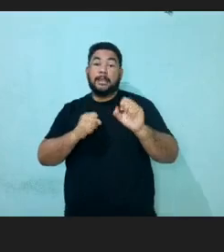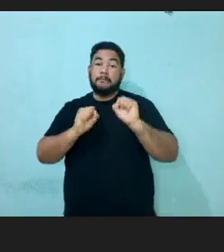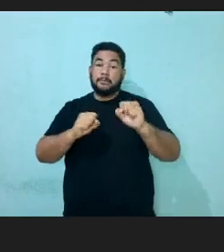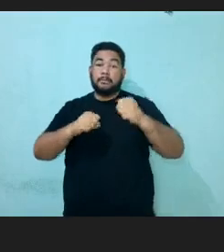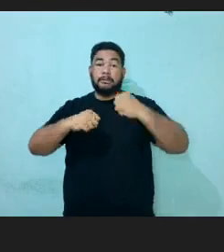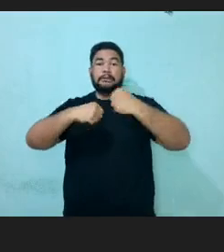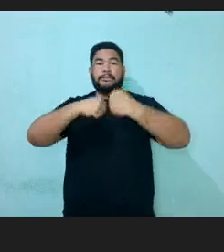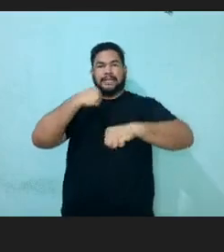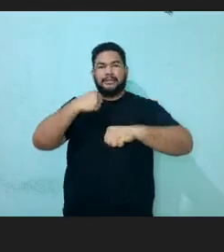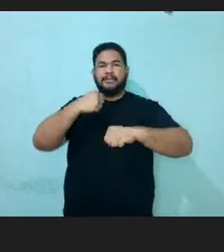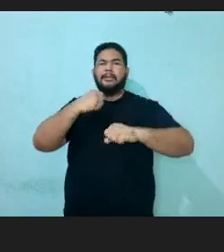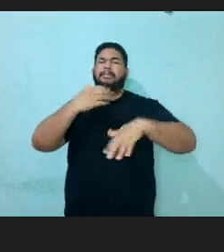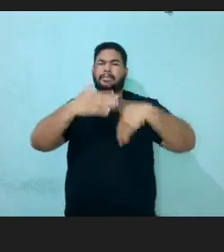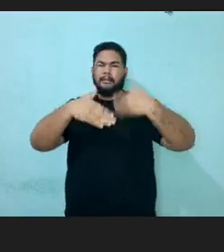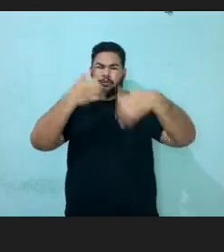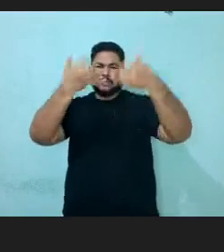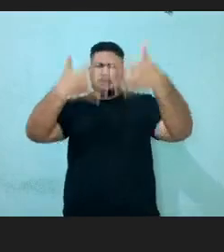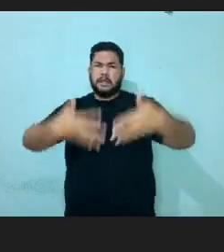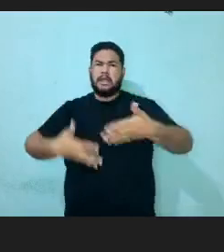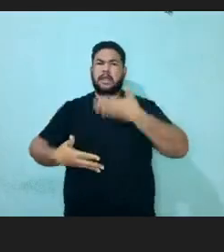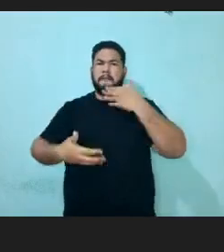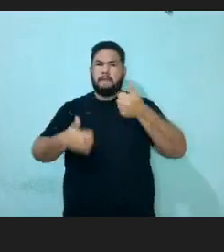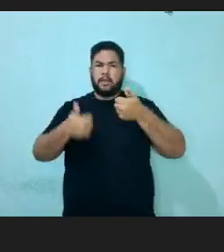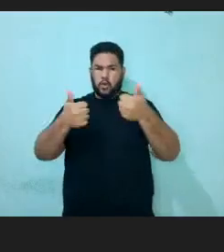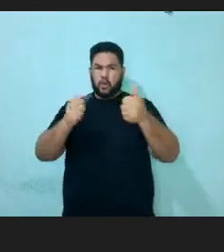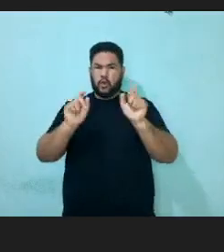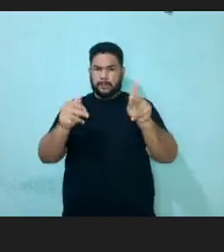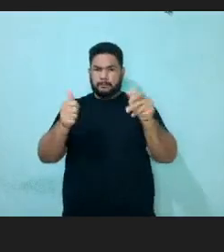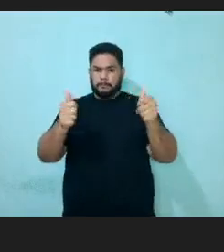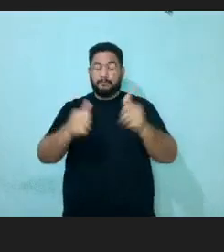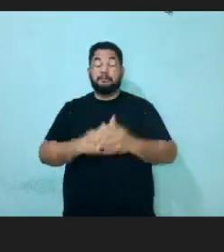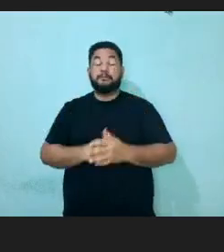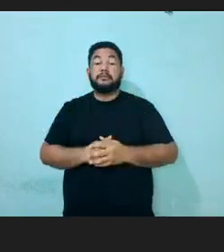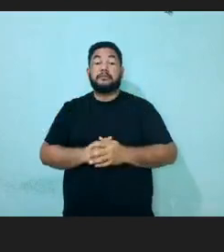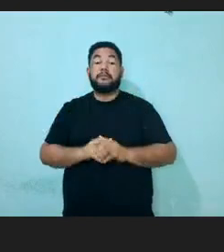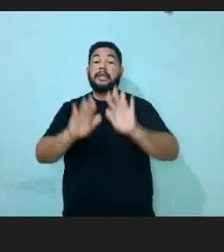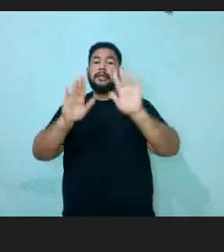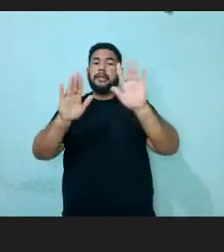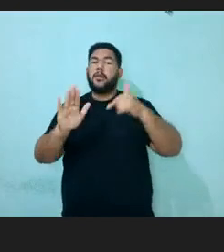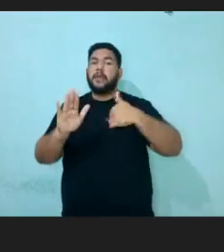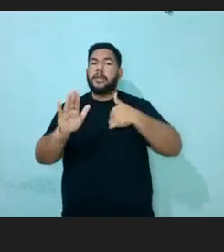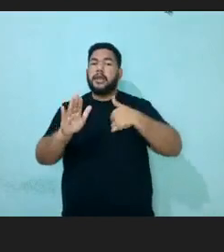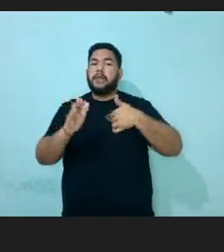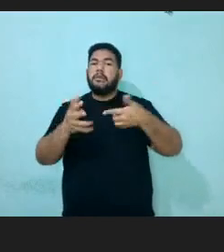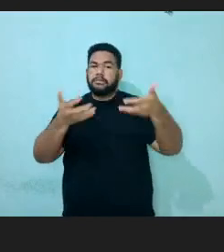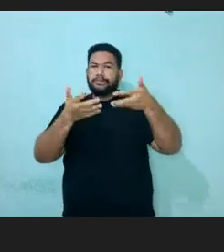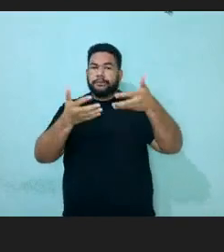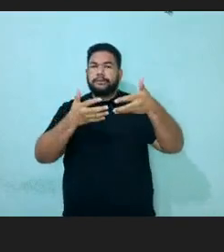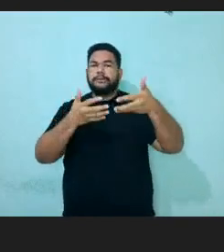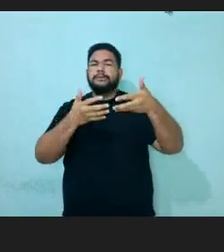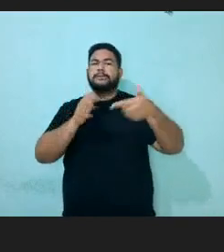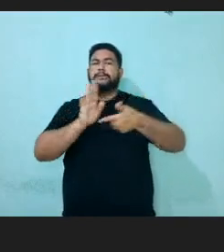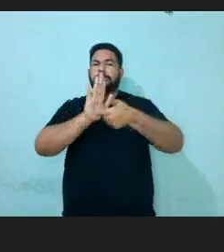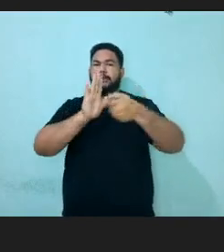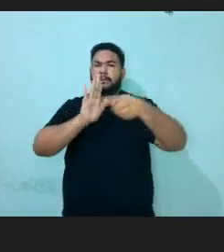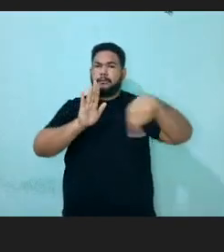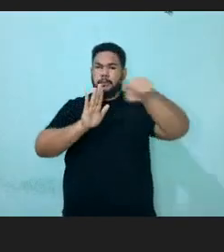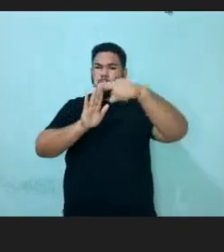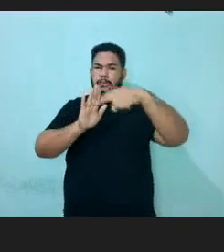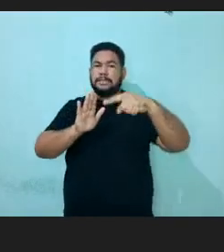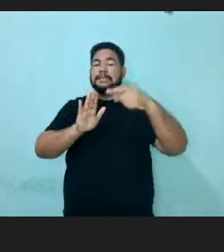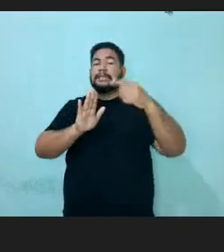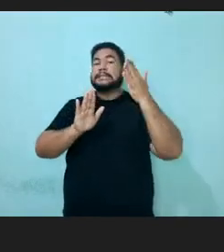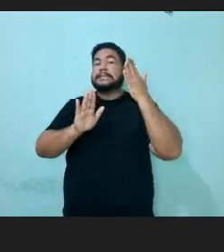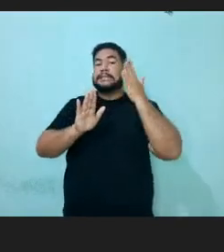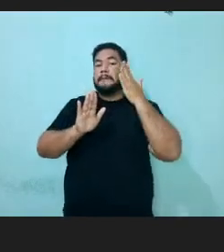vai ver sobre isso daqui a pouco, tá bom? Então, por isso que eu quis trazer isso para vocês, porque eu acredito que é importante a gente